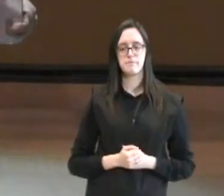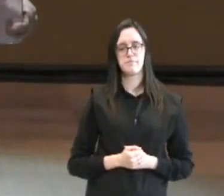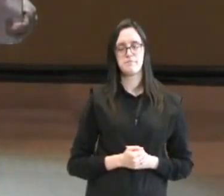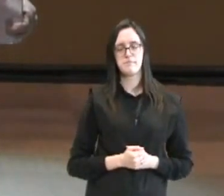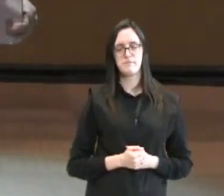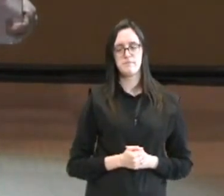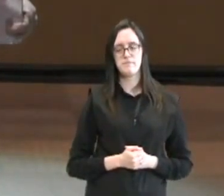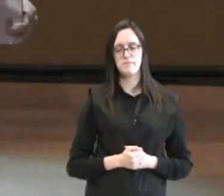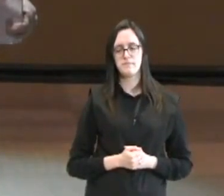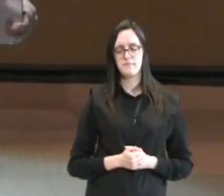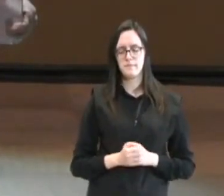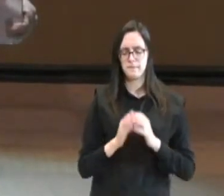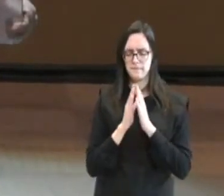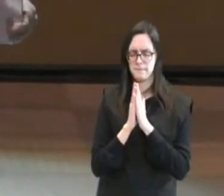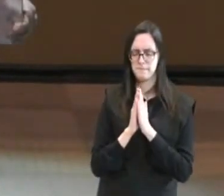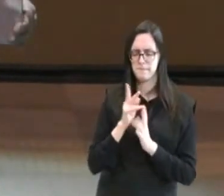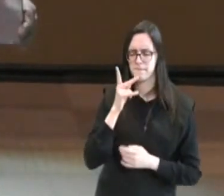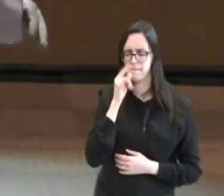Pai amado,